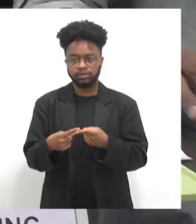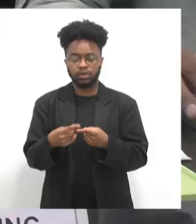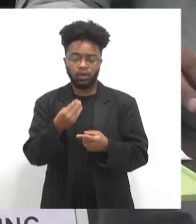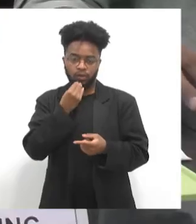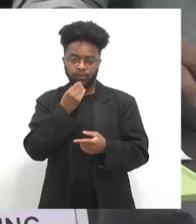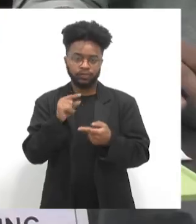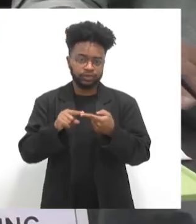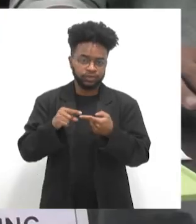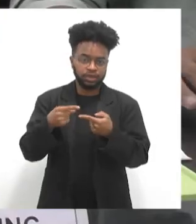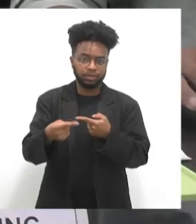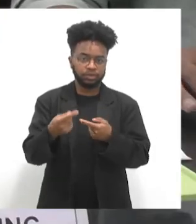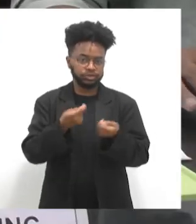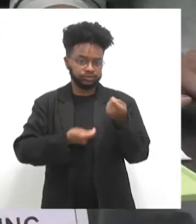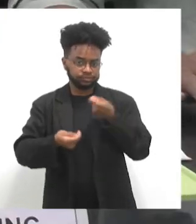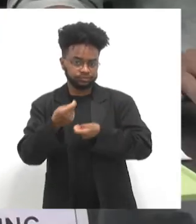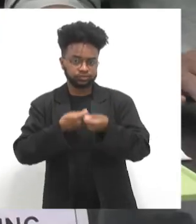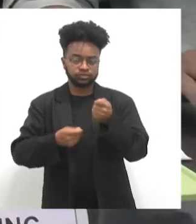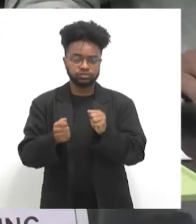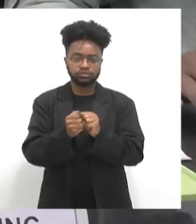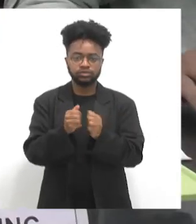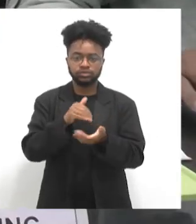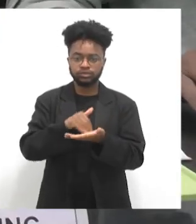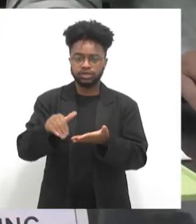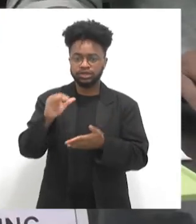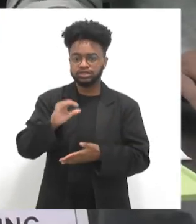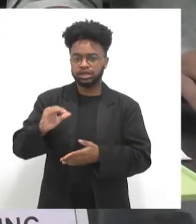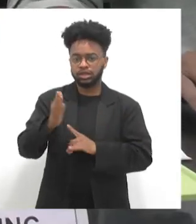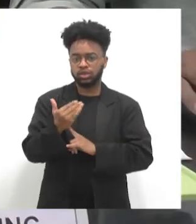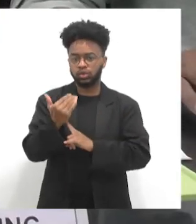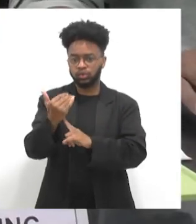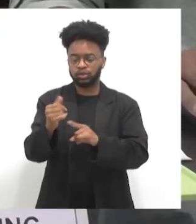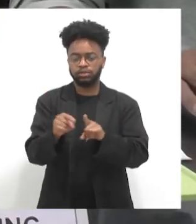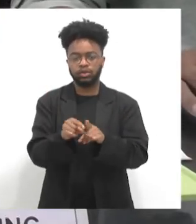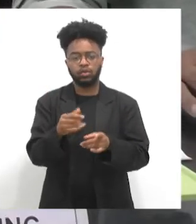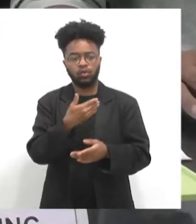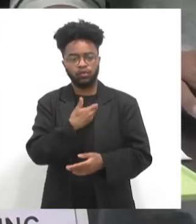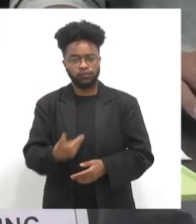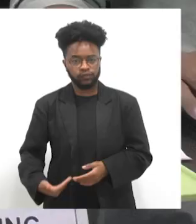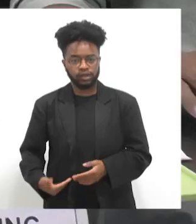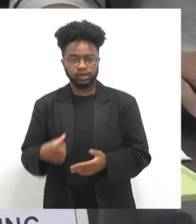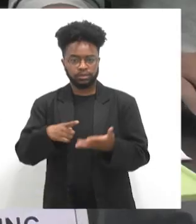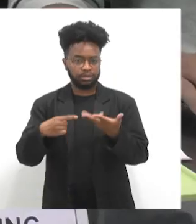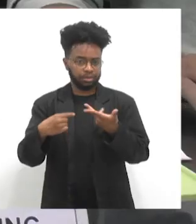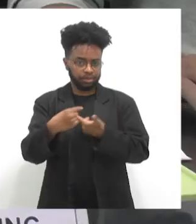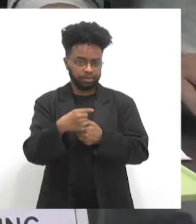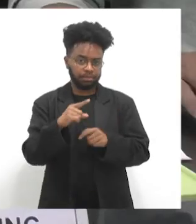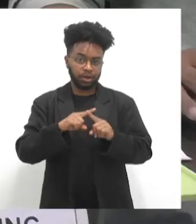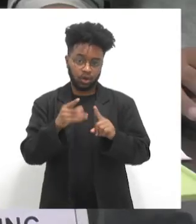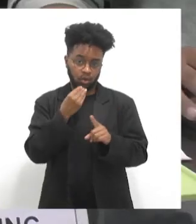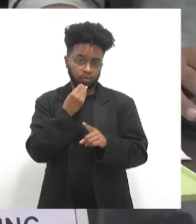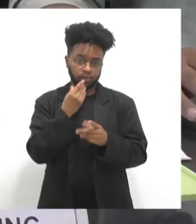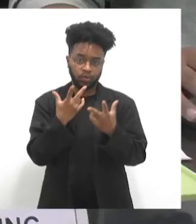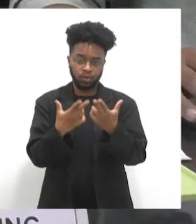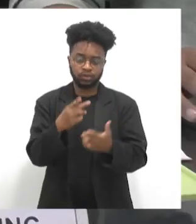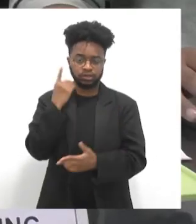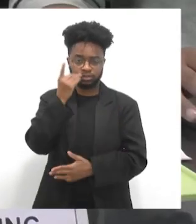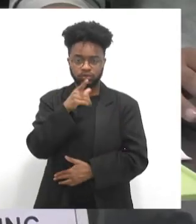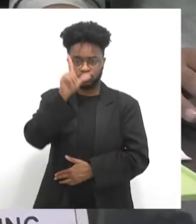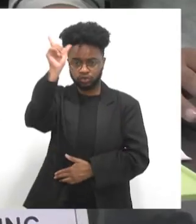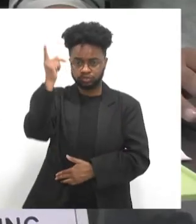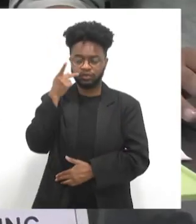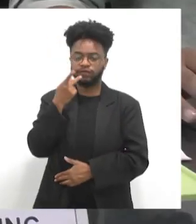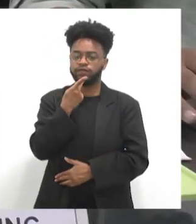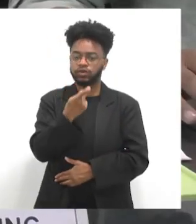obviamente, negociar com a Secretaria de Ciência e Tecnologia, com o governo, etc., etc. E, claro, como disse o deputado Luiz Paulo,